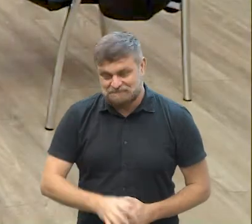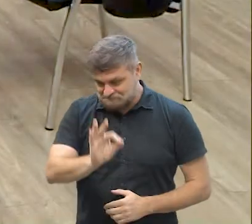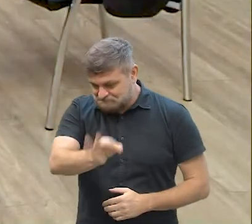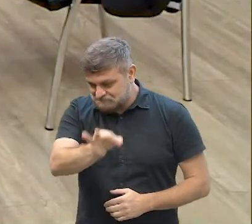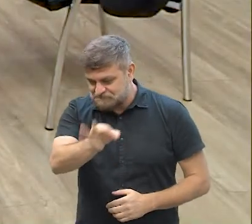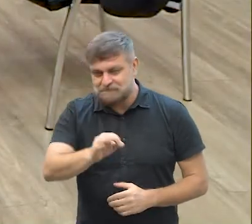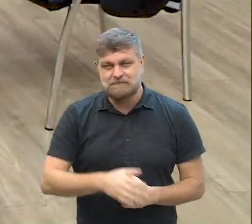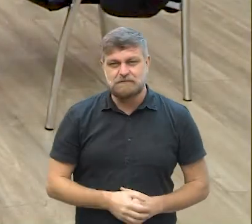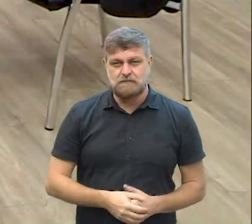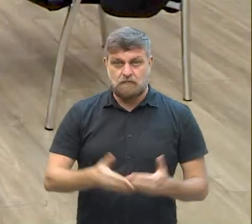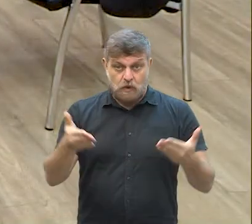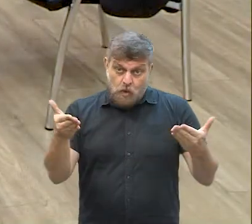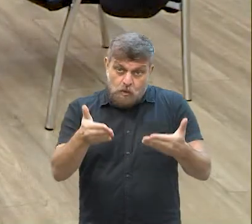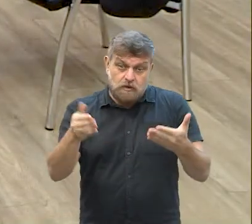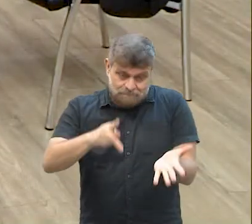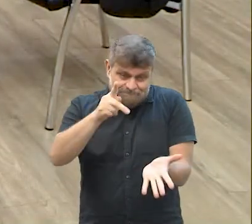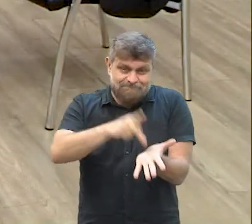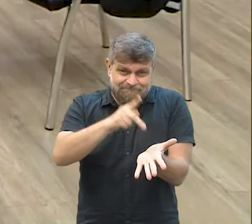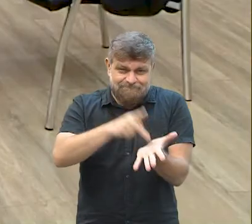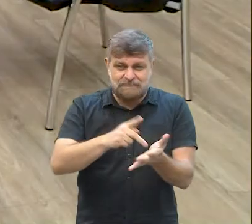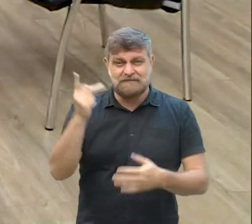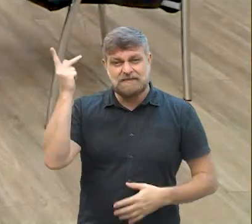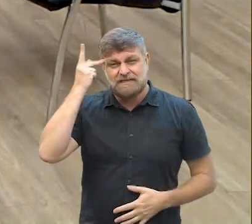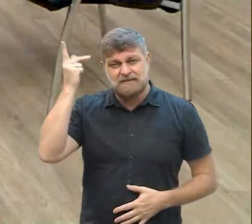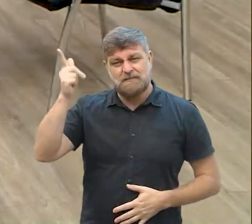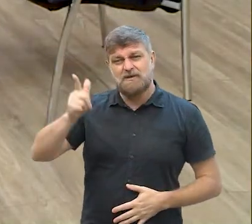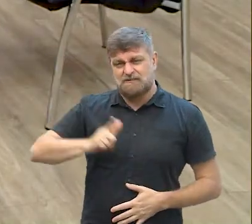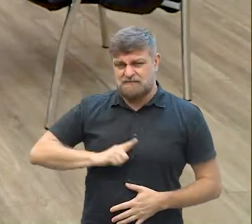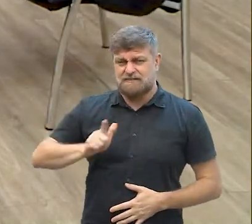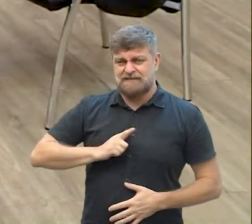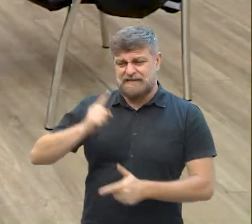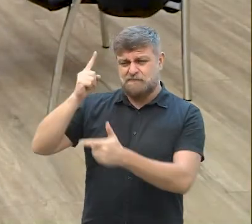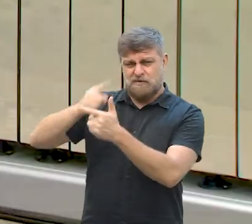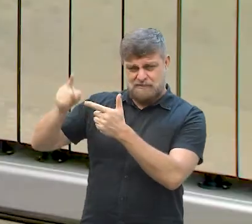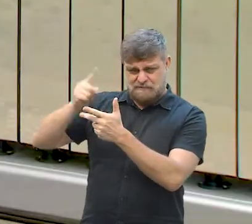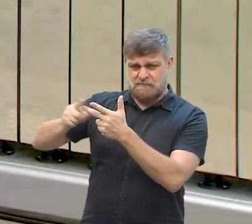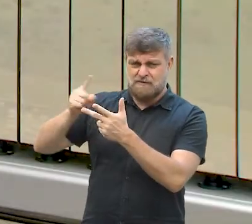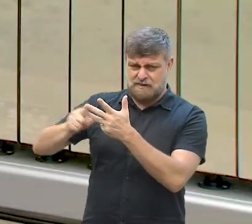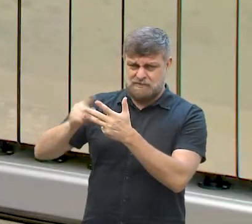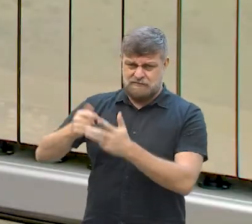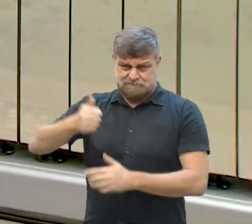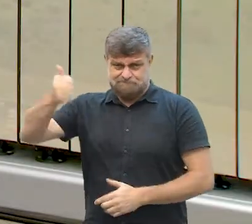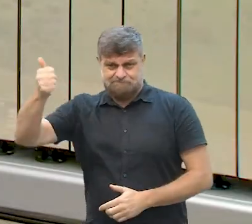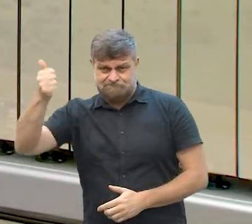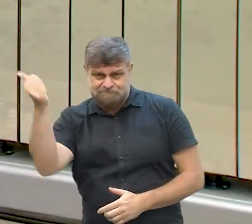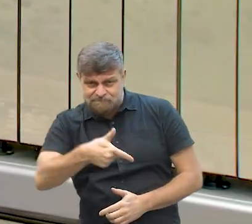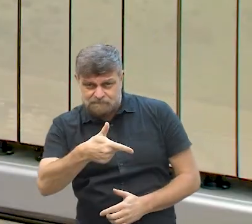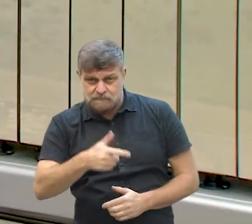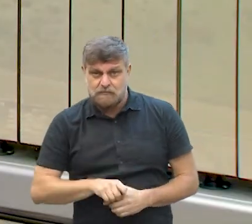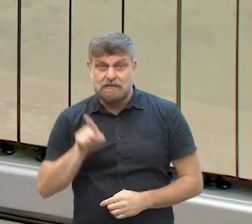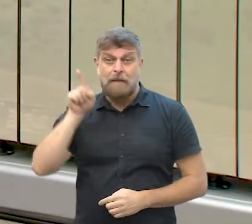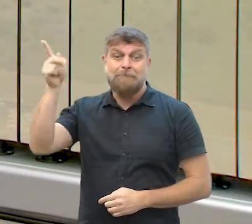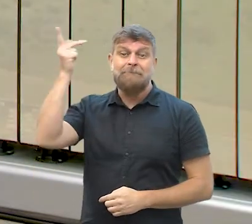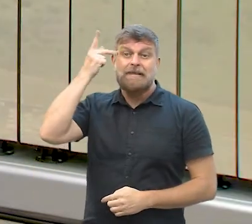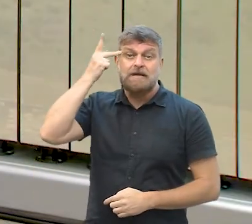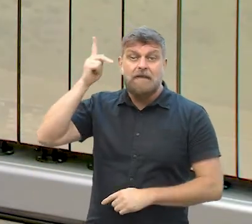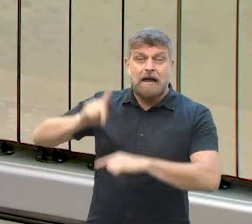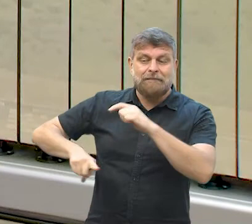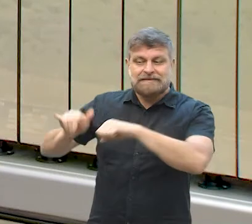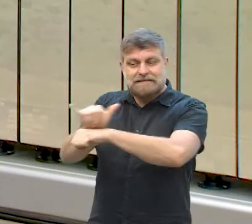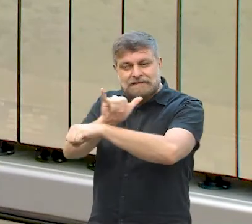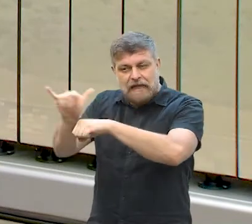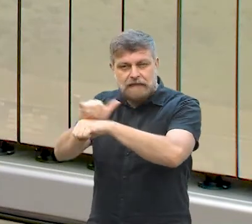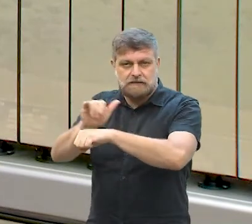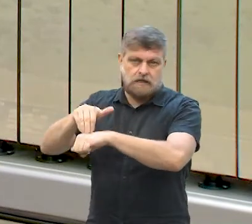E hoje é essa a realidade. São Paulo tem, obviamente, muito mais problemas, mas ela tem muito mais recursos.